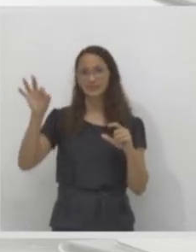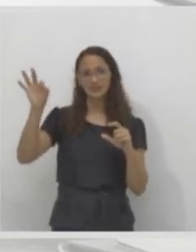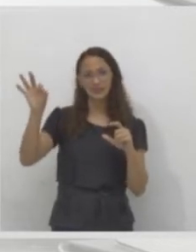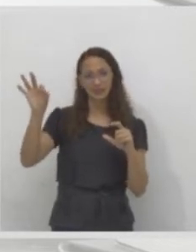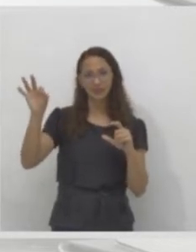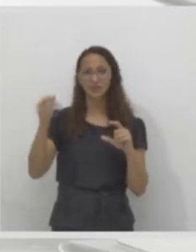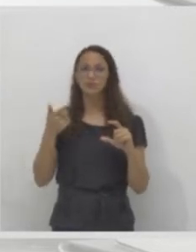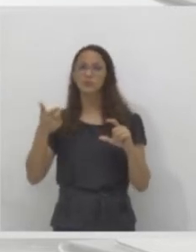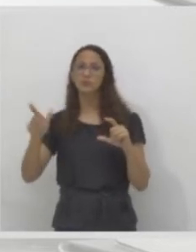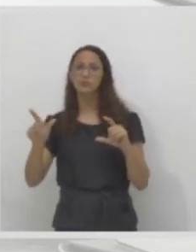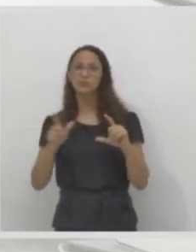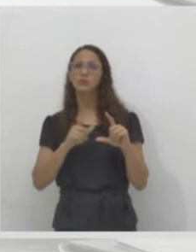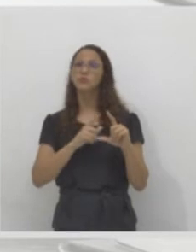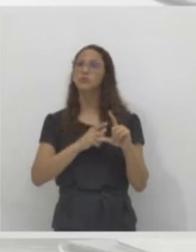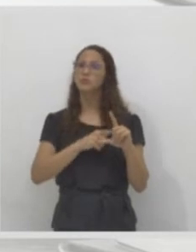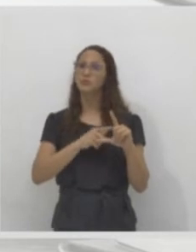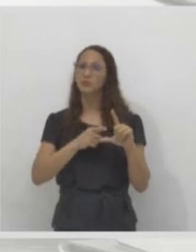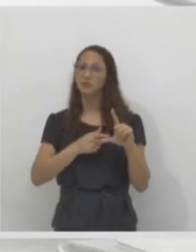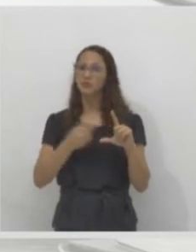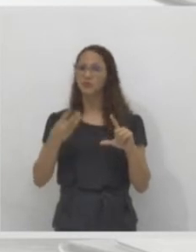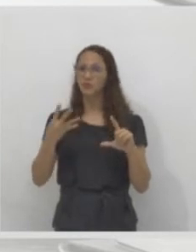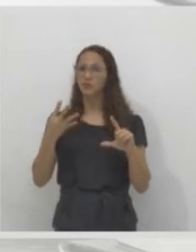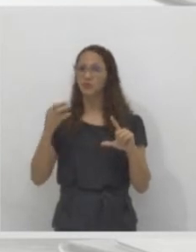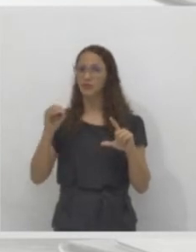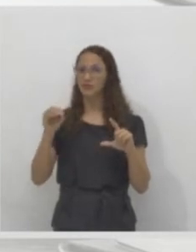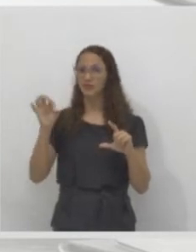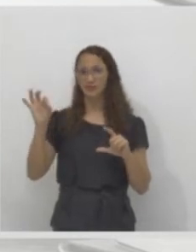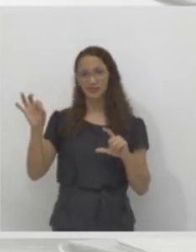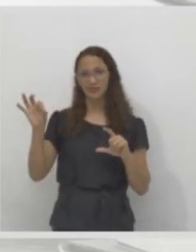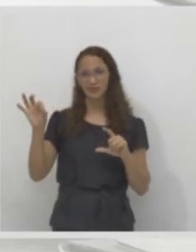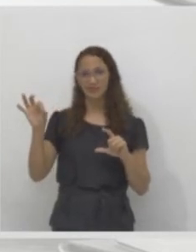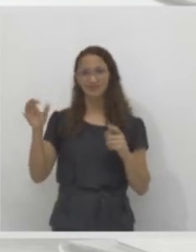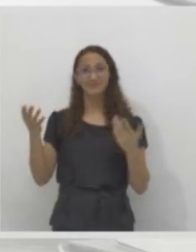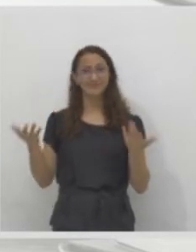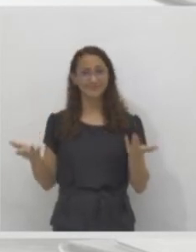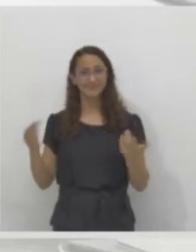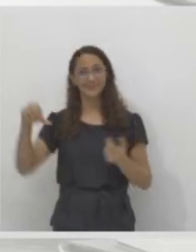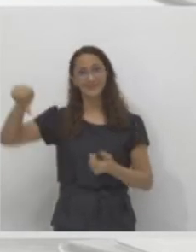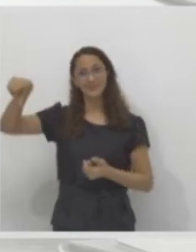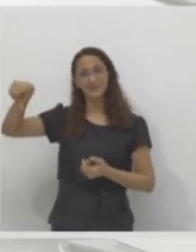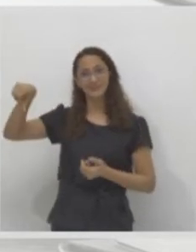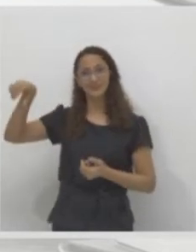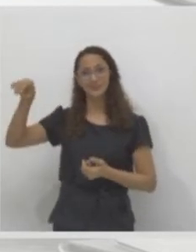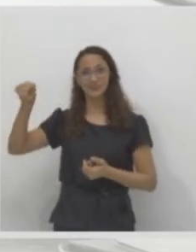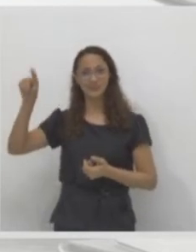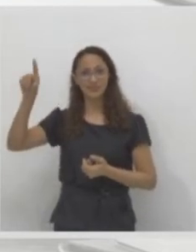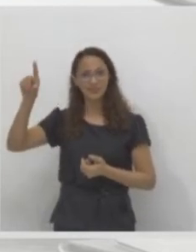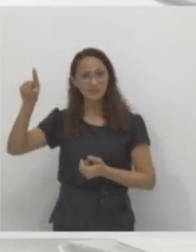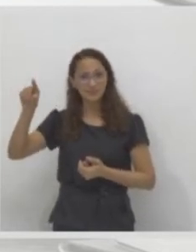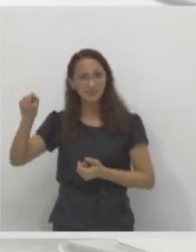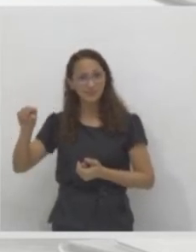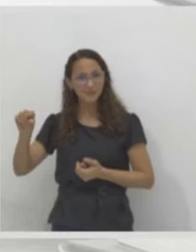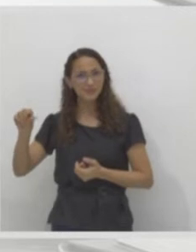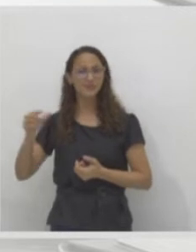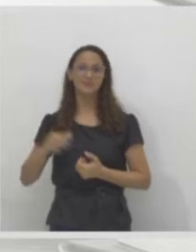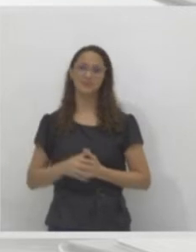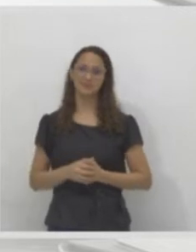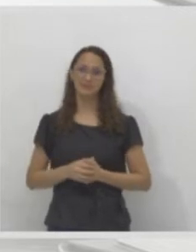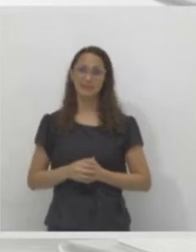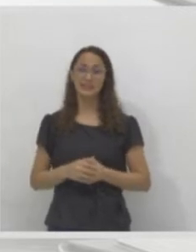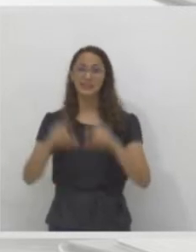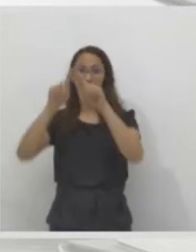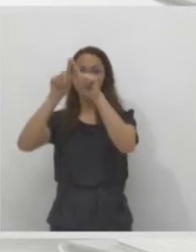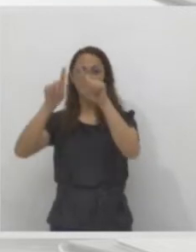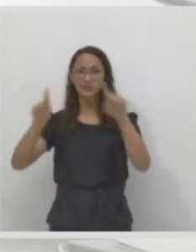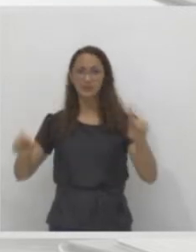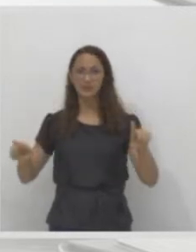é 40 graus. Quando você tem um triângulo cujos três